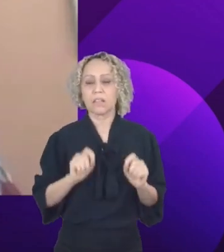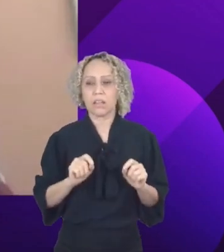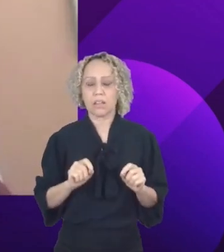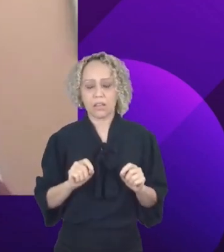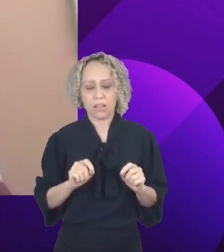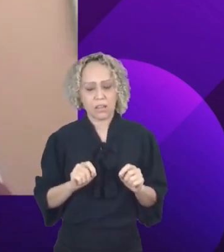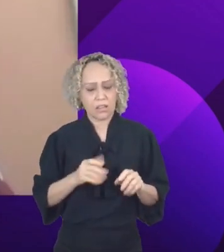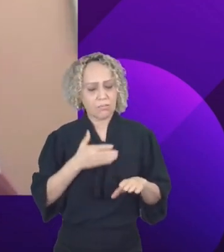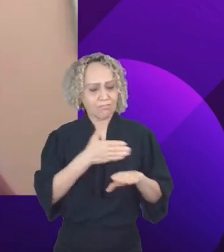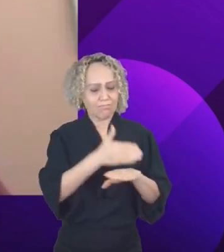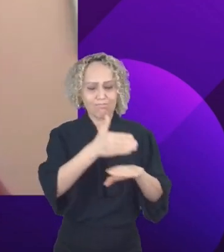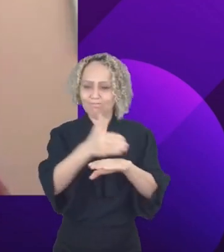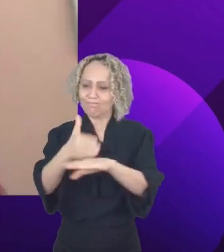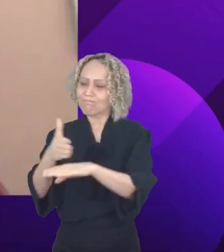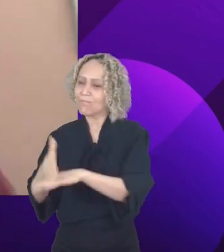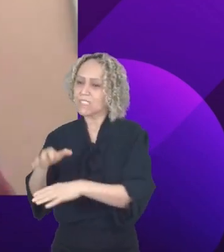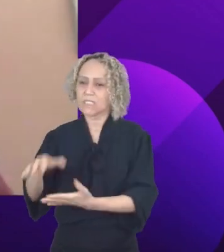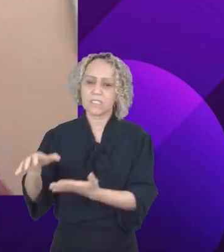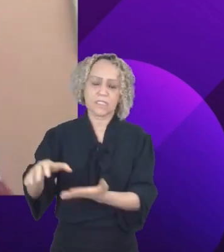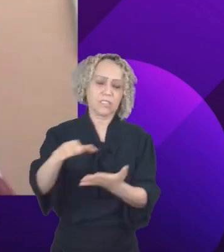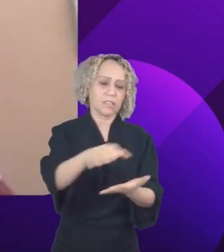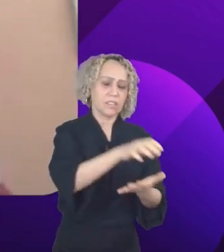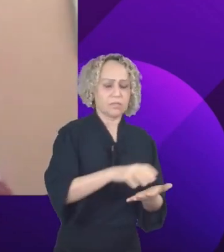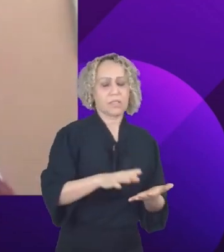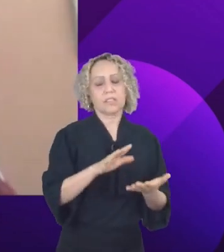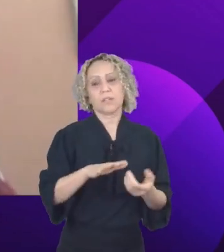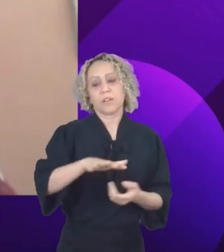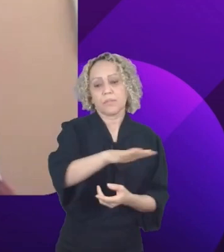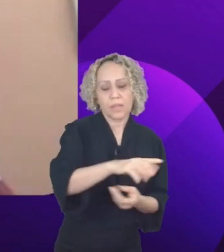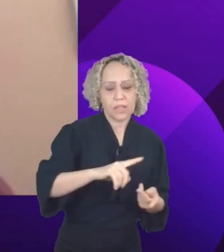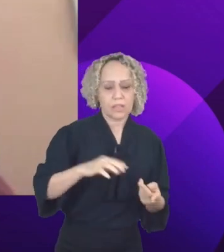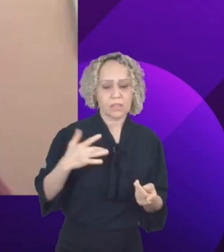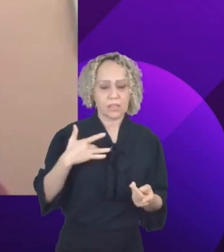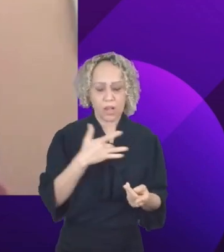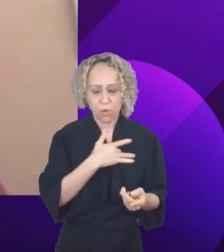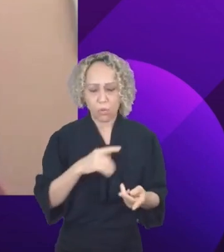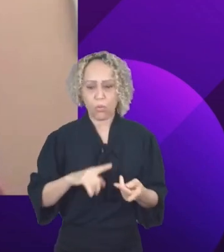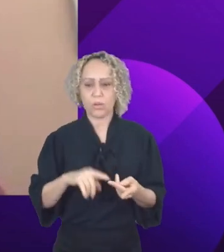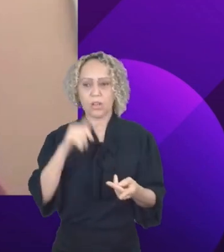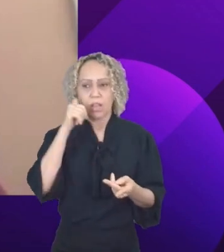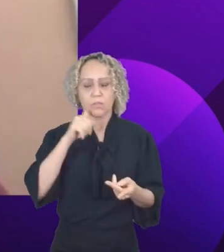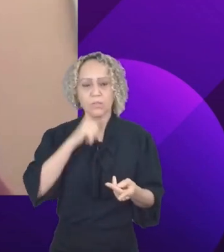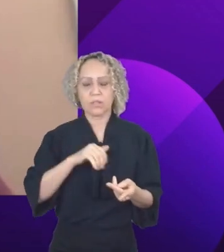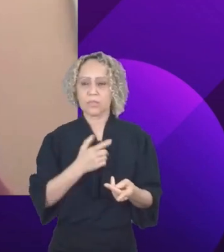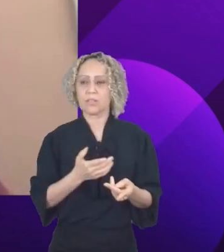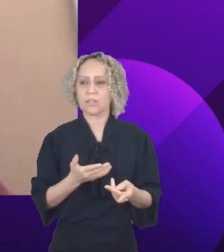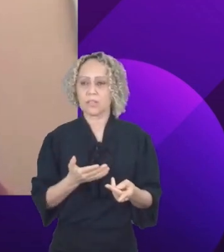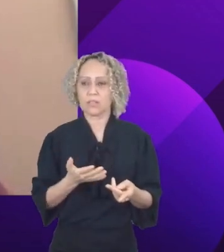diversos segmentos. Aí entra o segmento da saúde, né? As mulheres, por